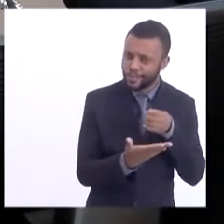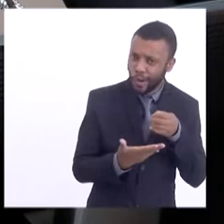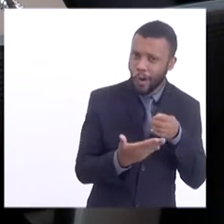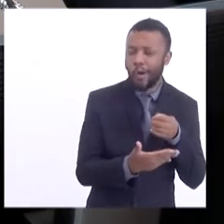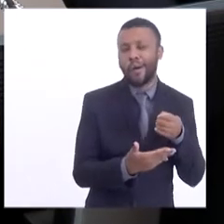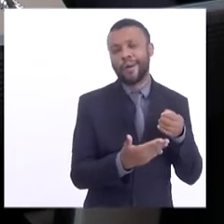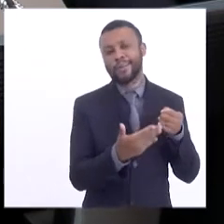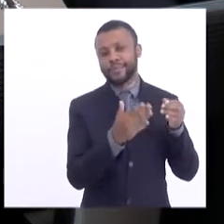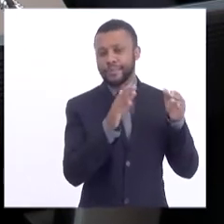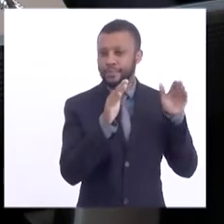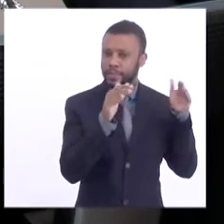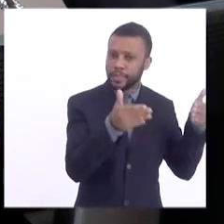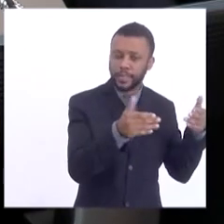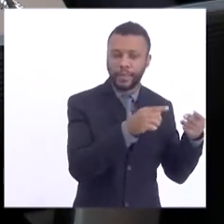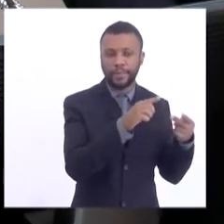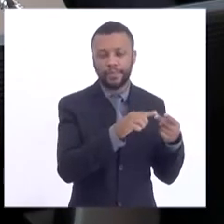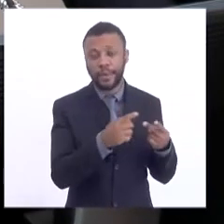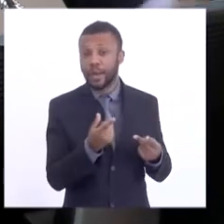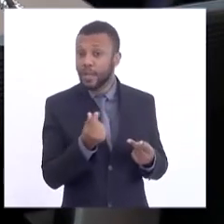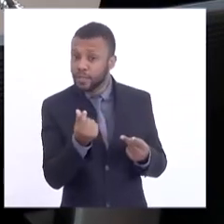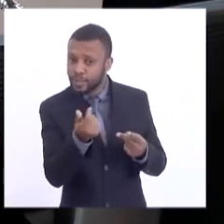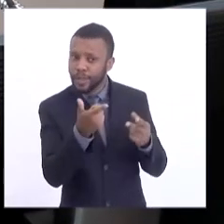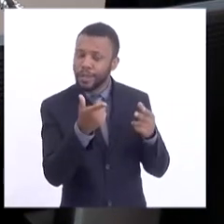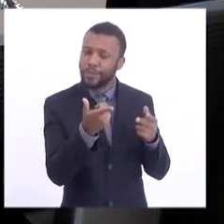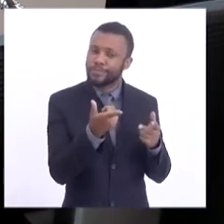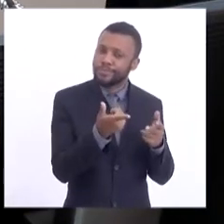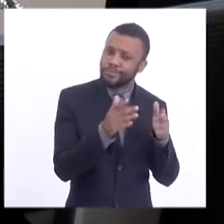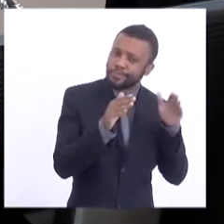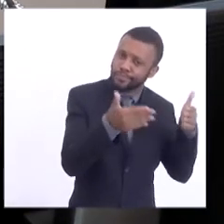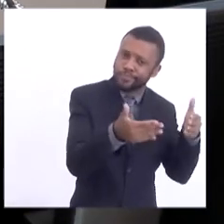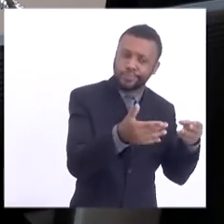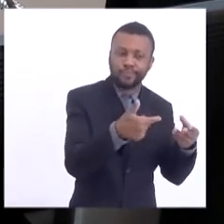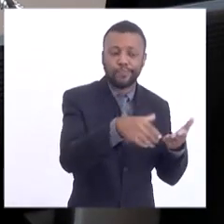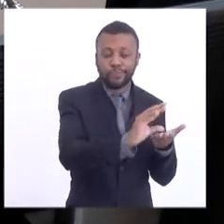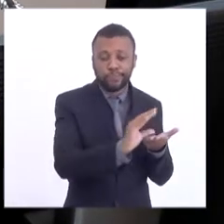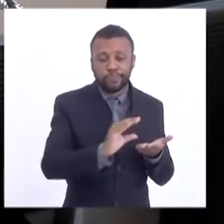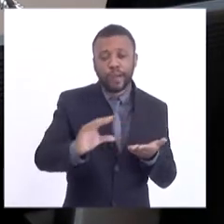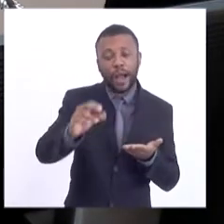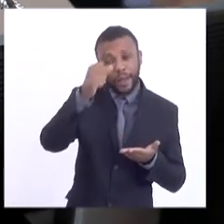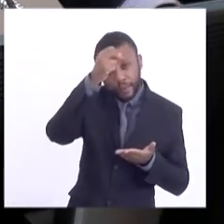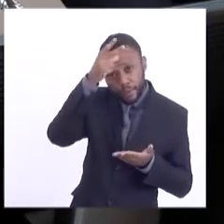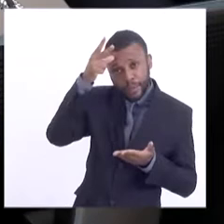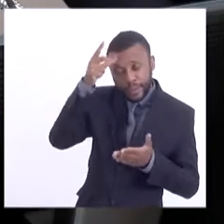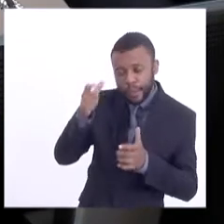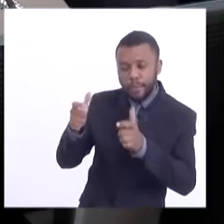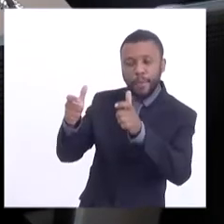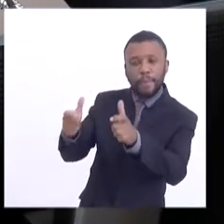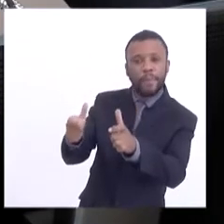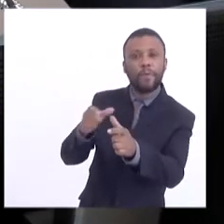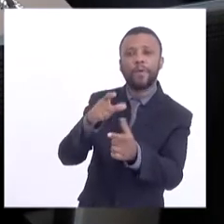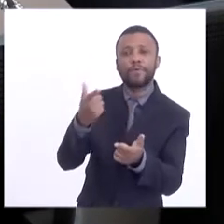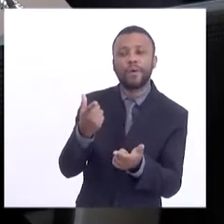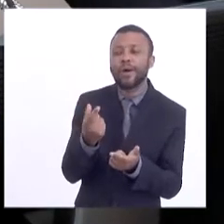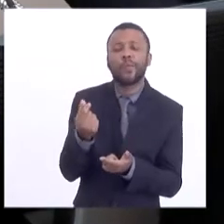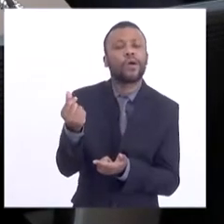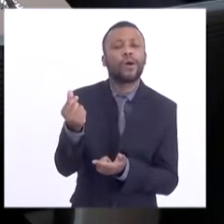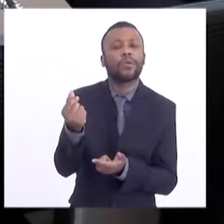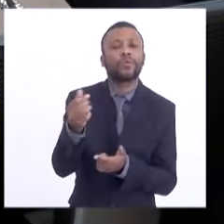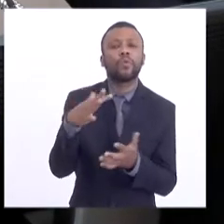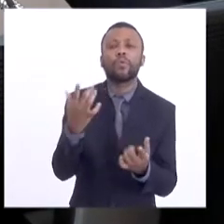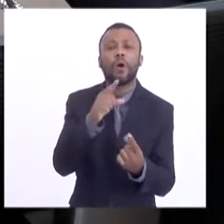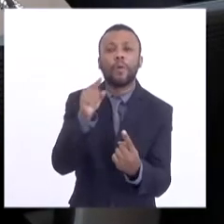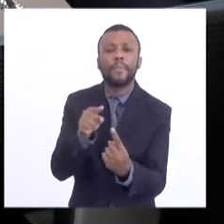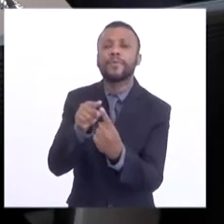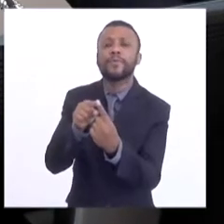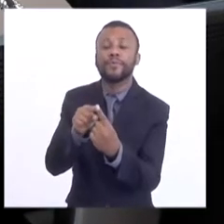trabalho tal repasse ao município x tanto para fazer o quê alô não tem